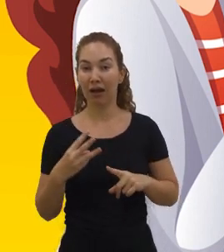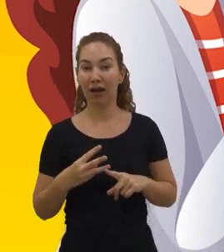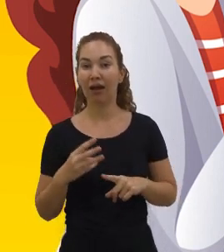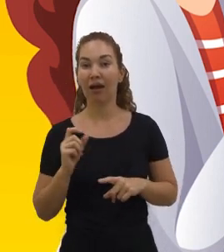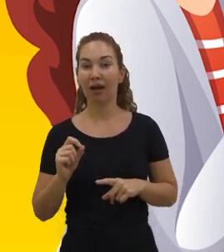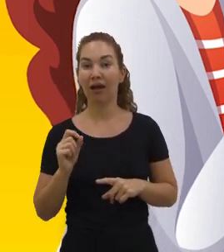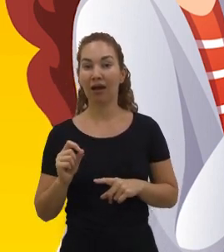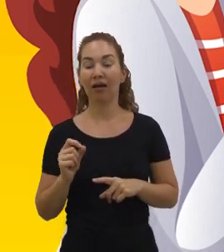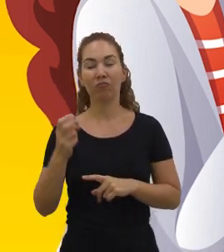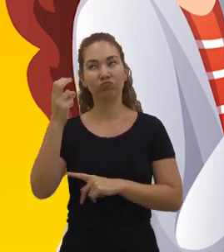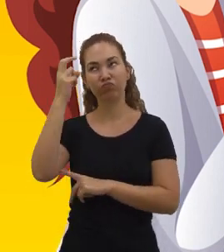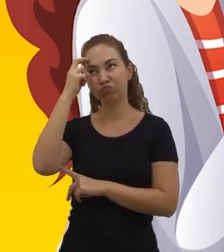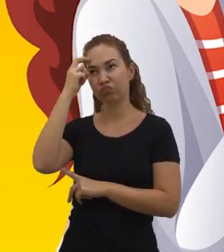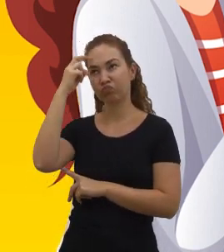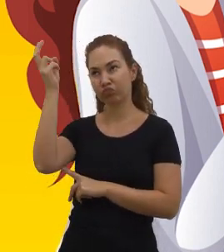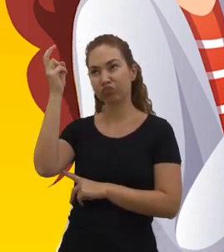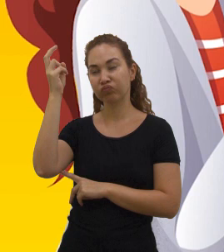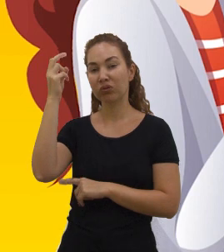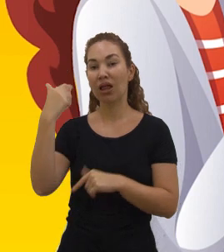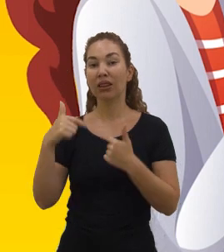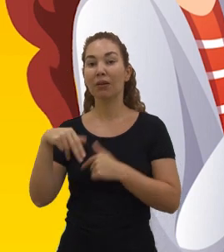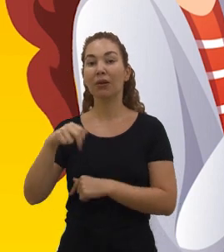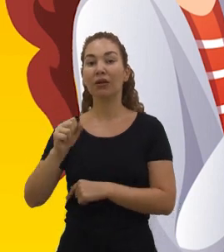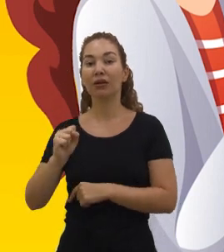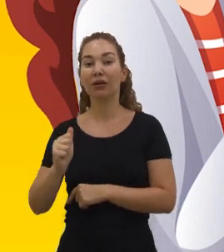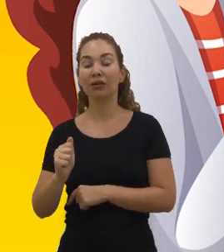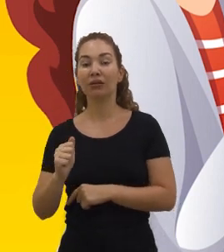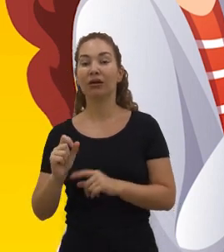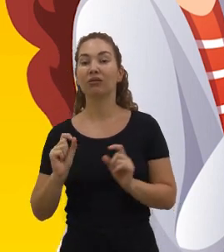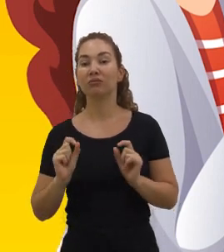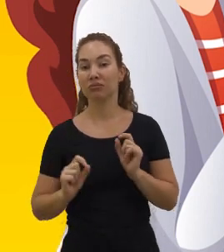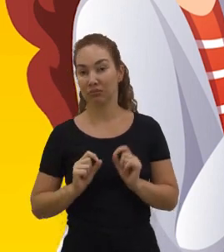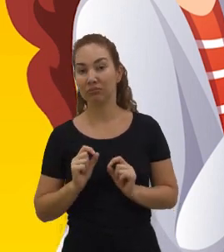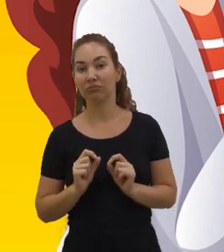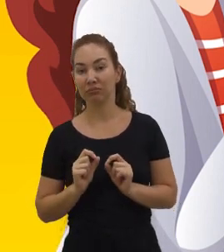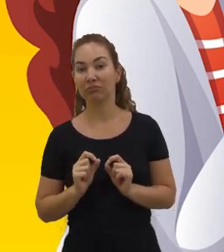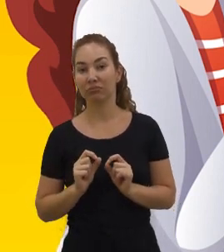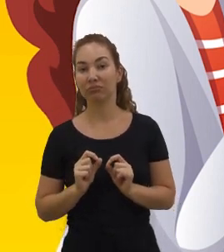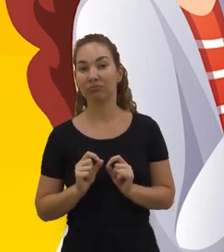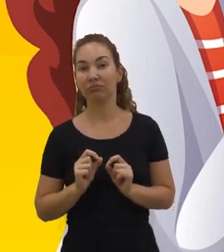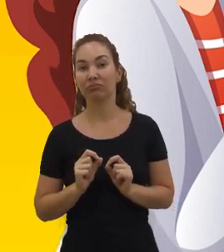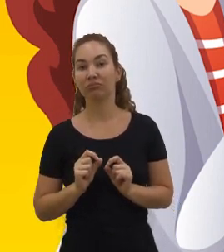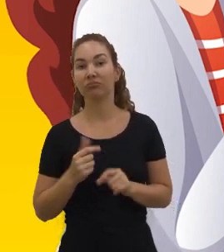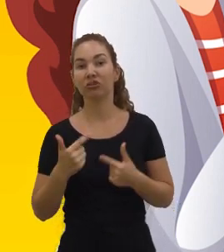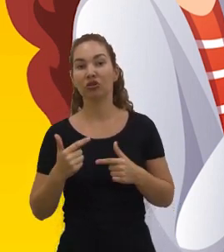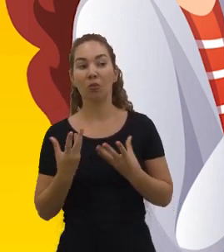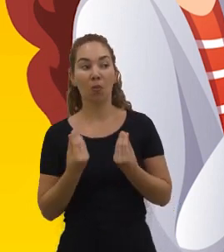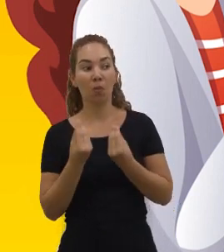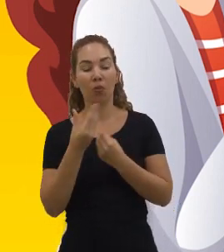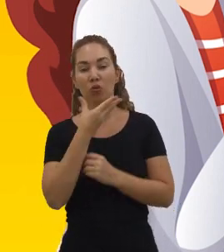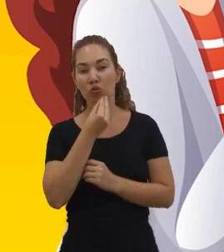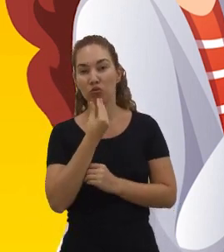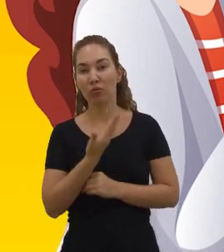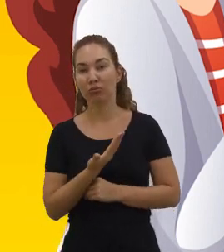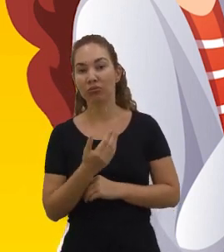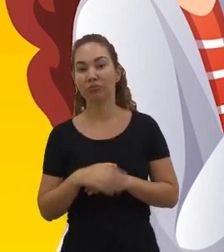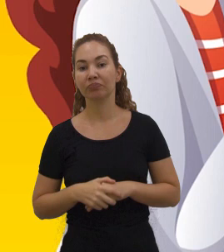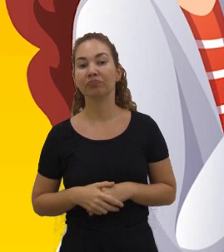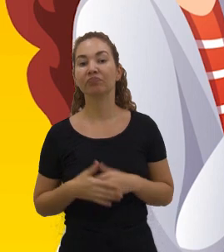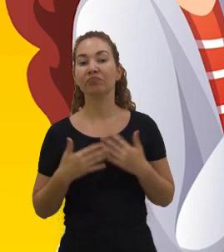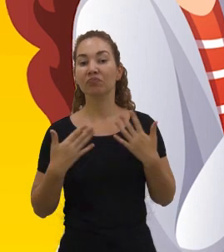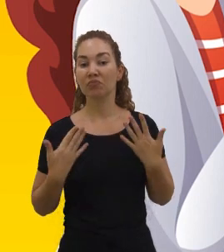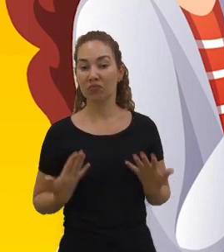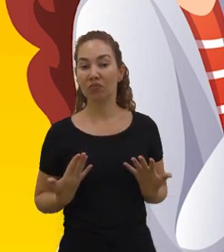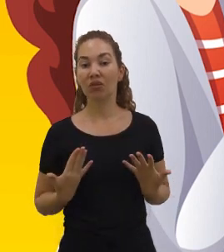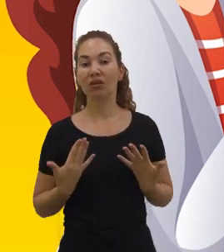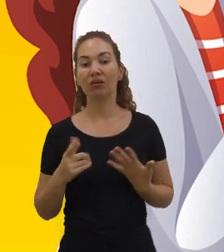crânios e super inteligentes, mas além de serem negras, elas são mulheres e trabalham no meio de muitos homens, né? Sim. Então, elas